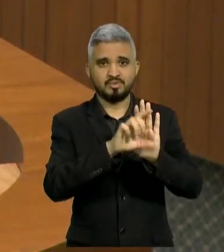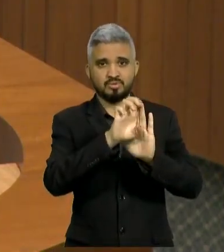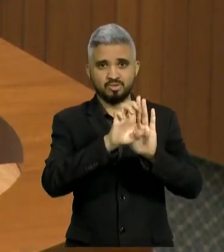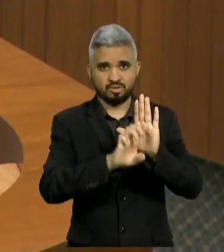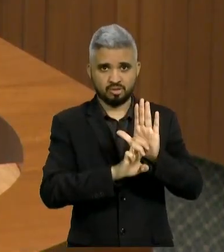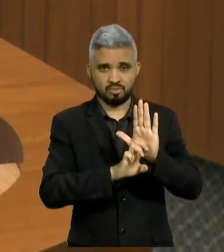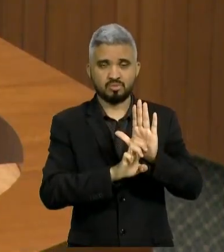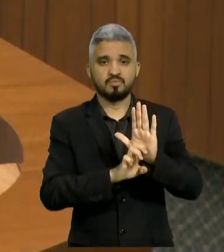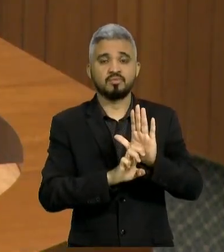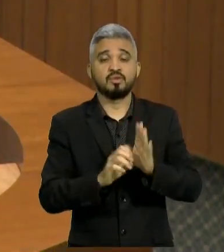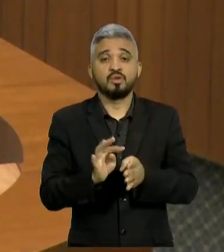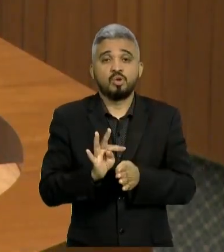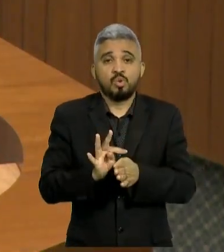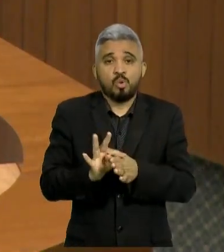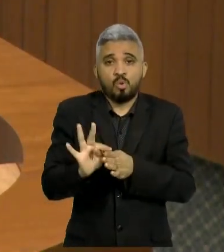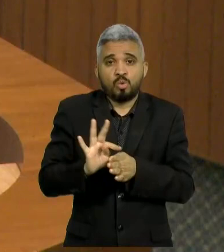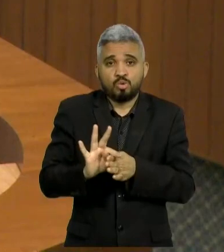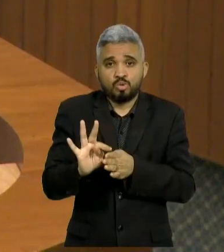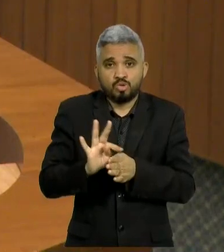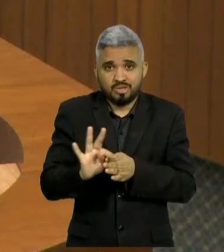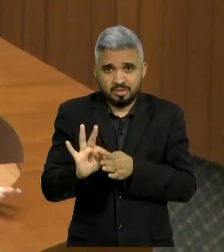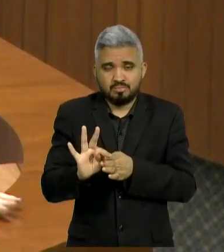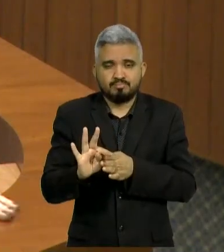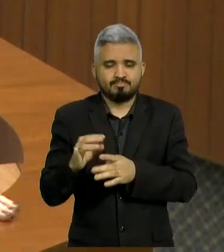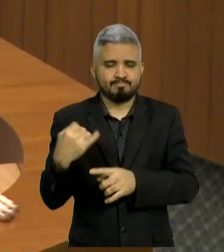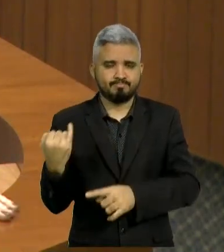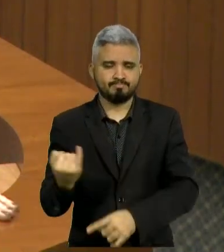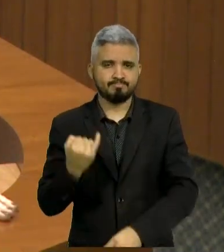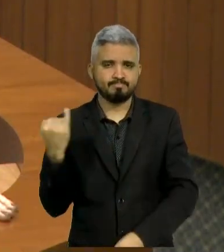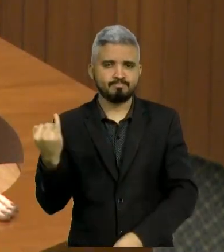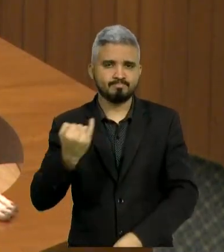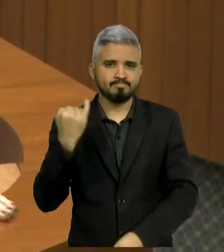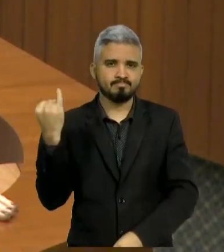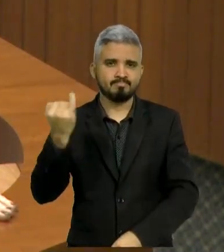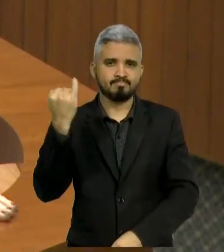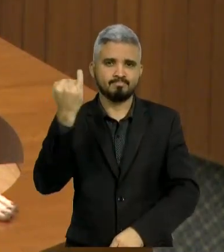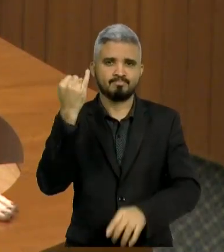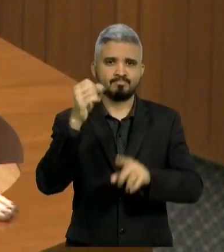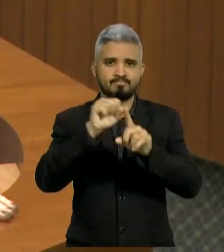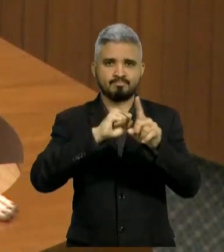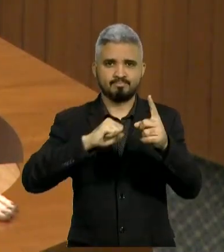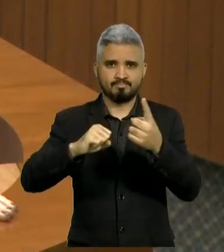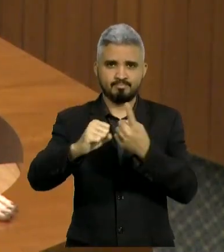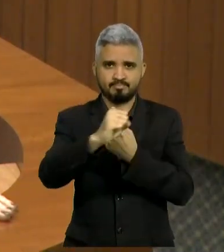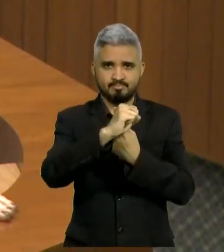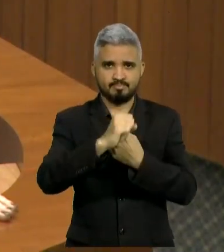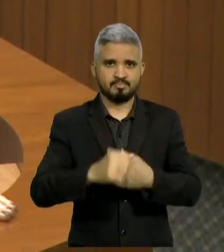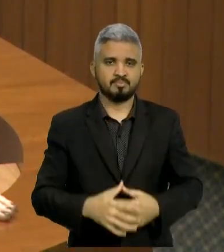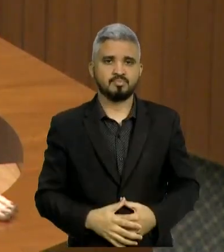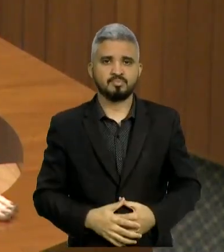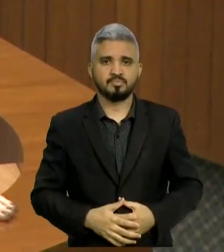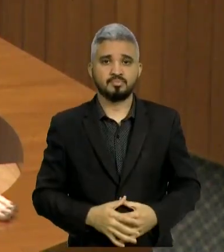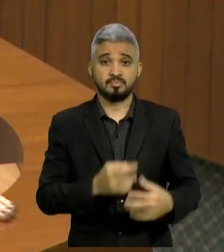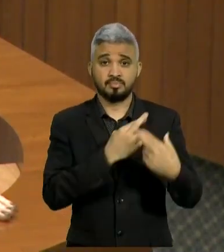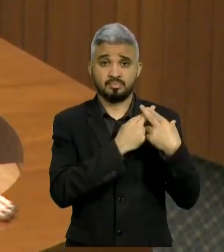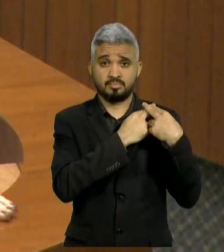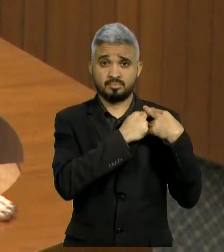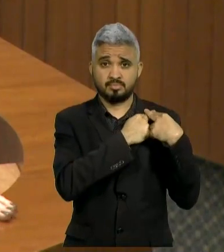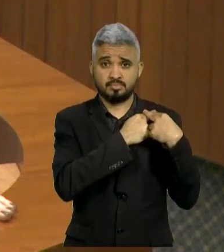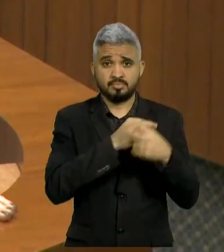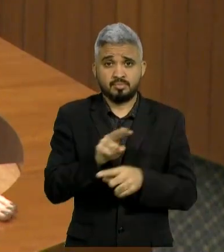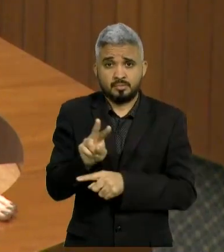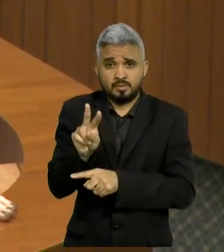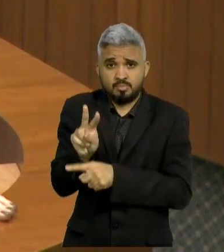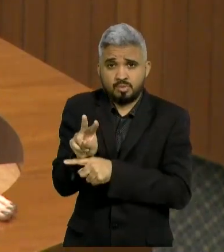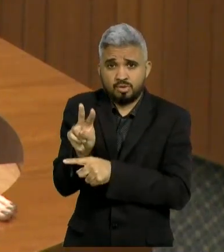um órgão de extrema importância para a sociedade na missão de proteger o